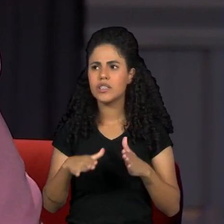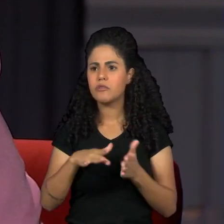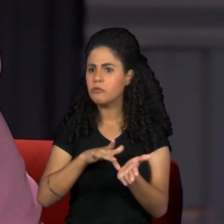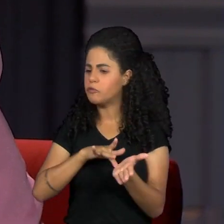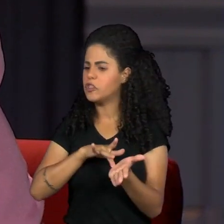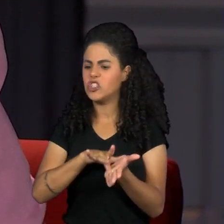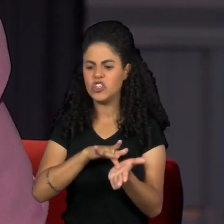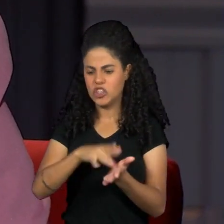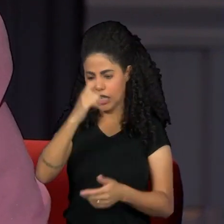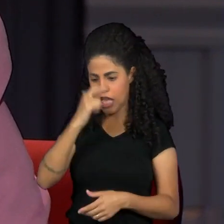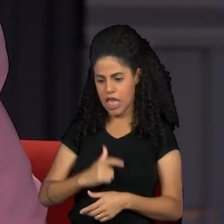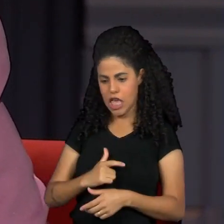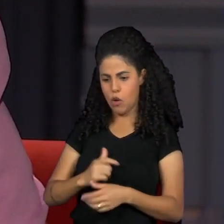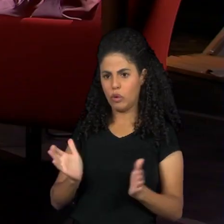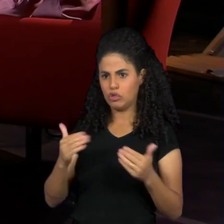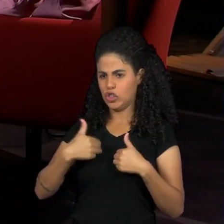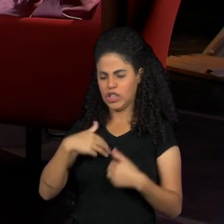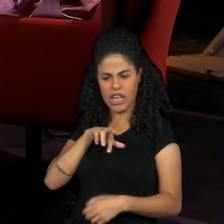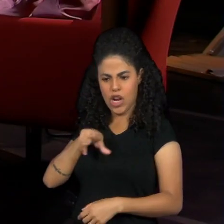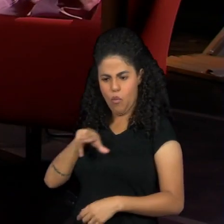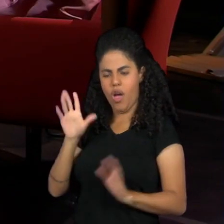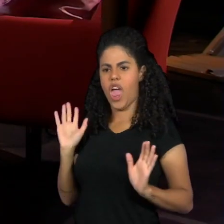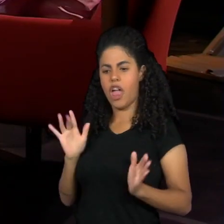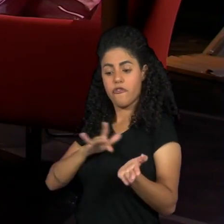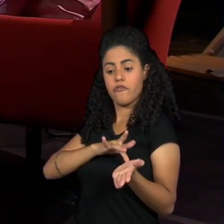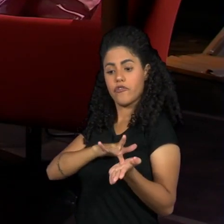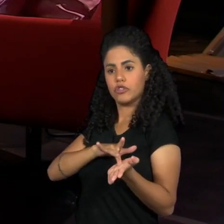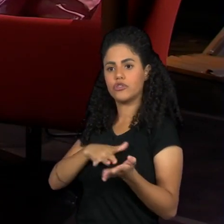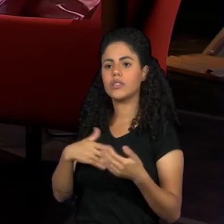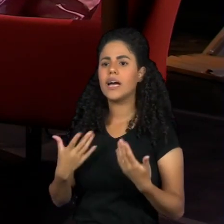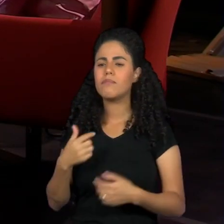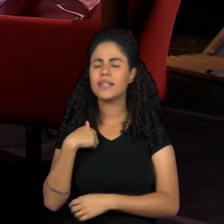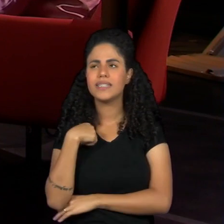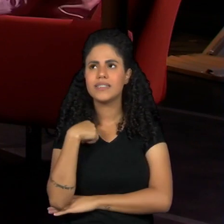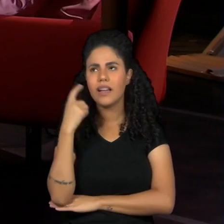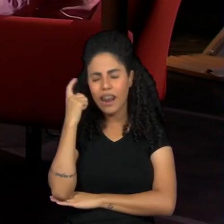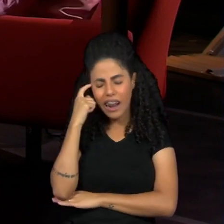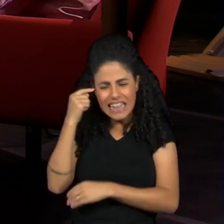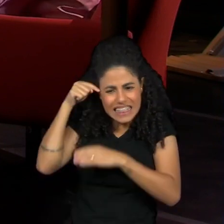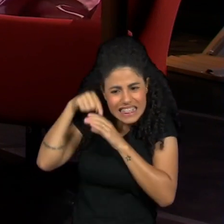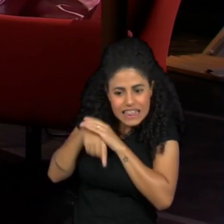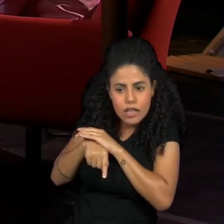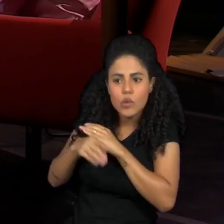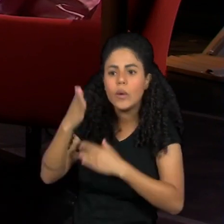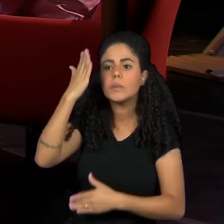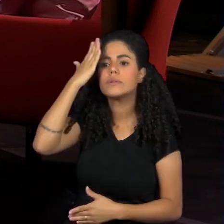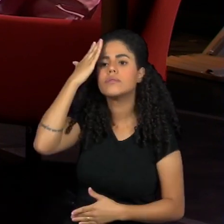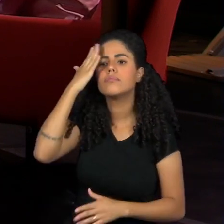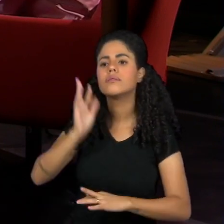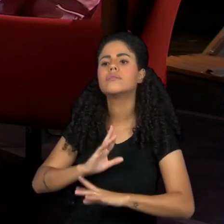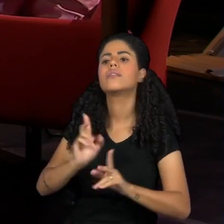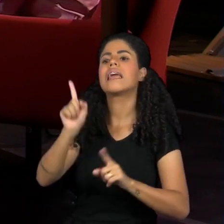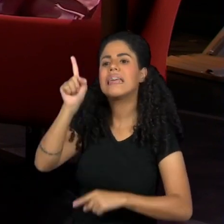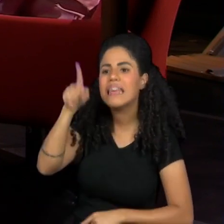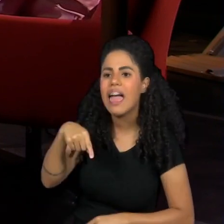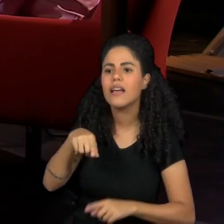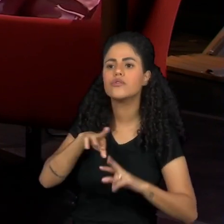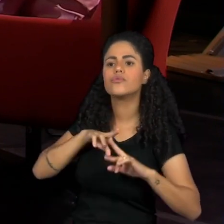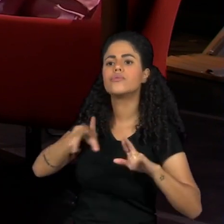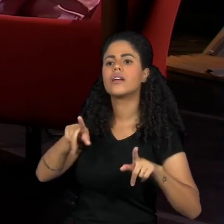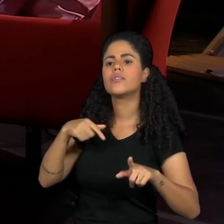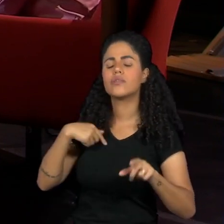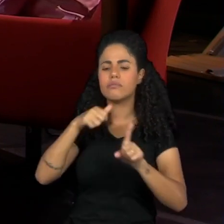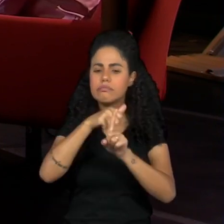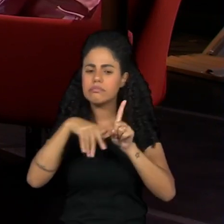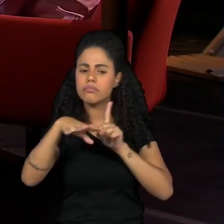autista. Porque eu não sabia que era autista, mas eu sabia que eu era diferente. E que eu tinha comportamentos que eram socialmente